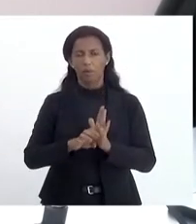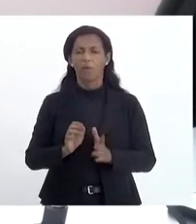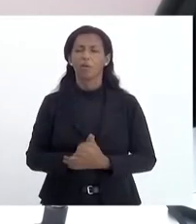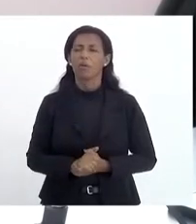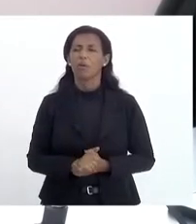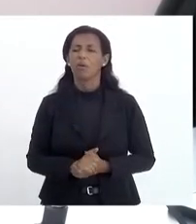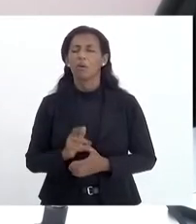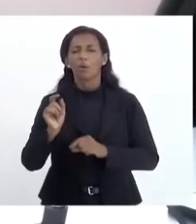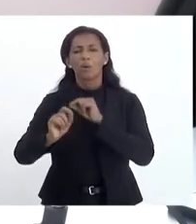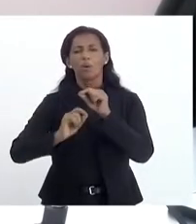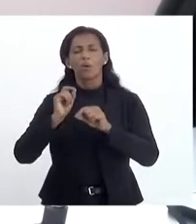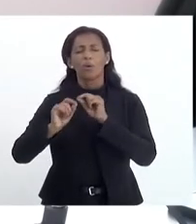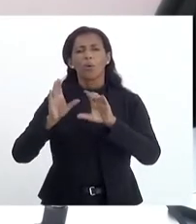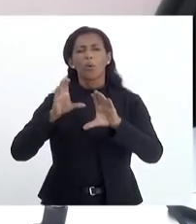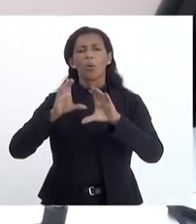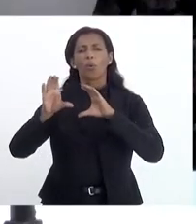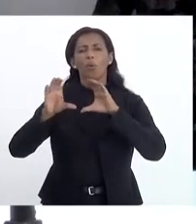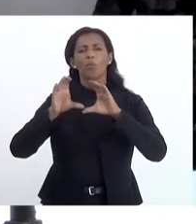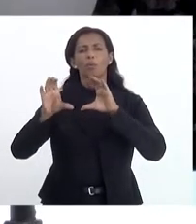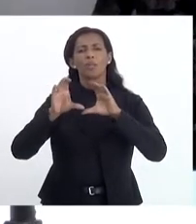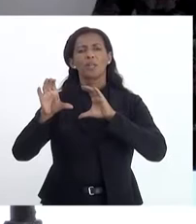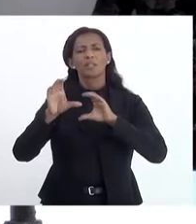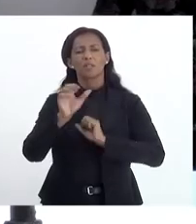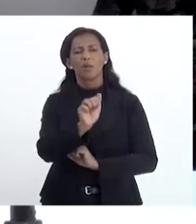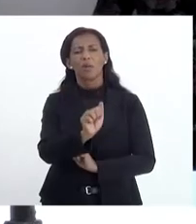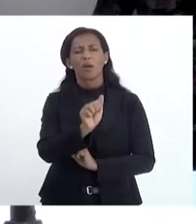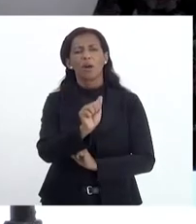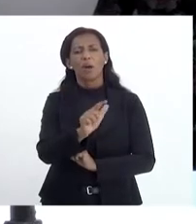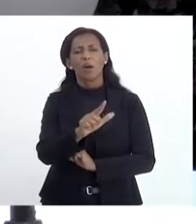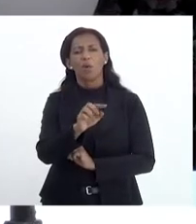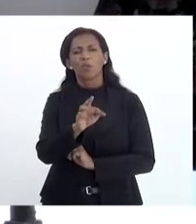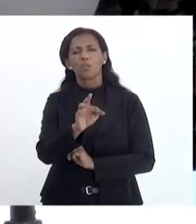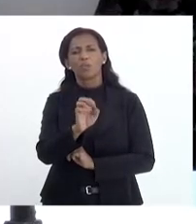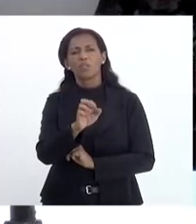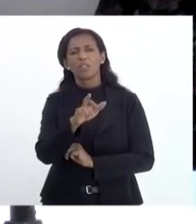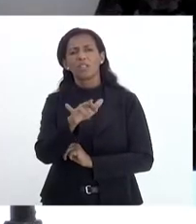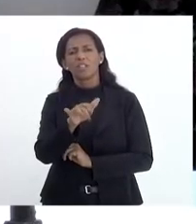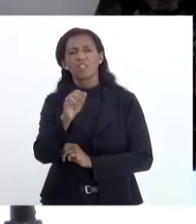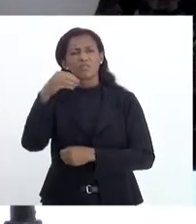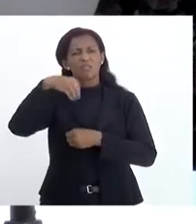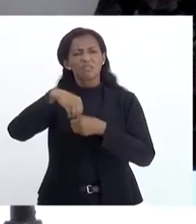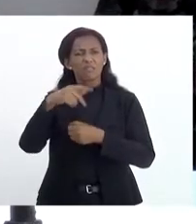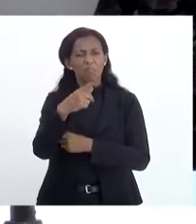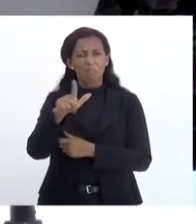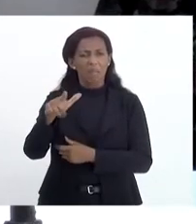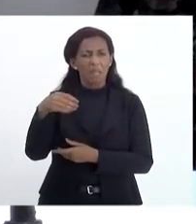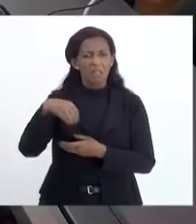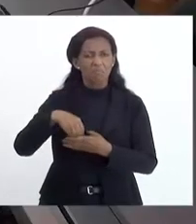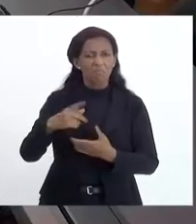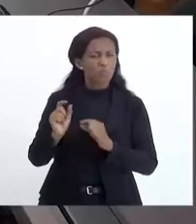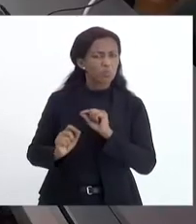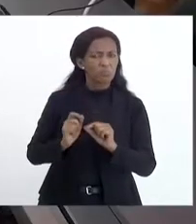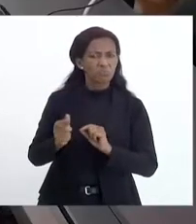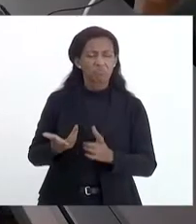O que é comunicação alternativa dentro da lógica desse projeto, hein?